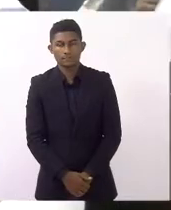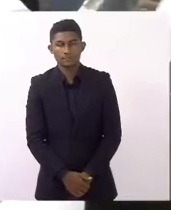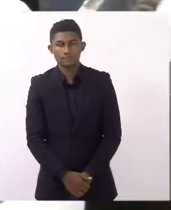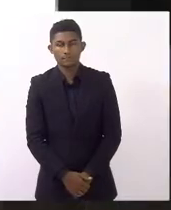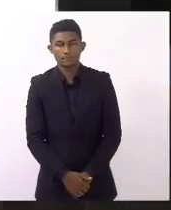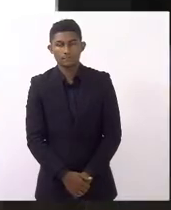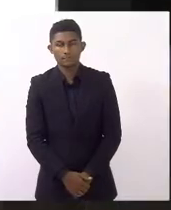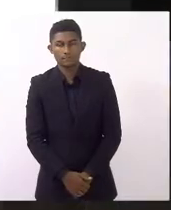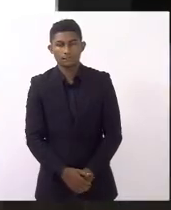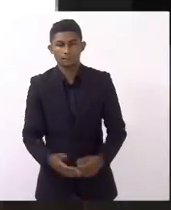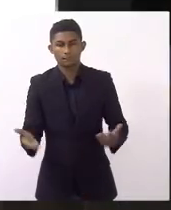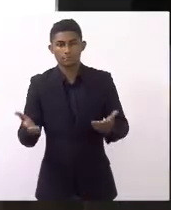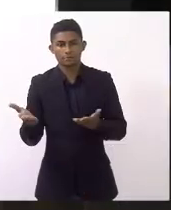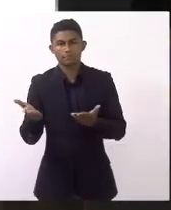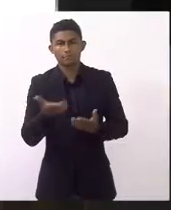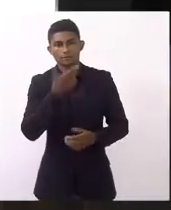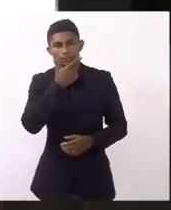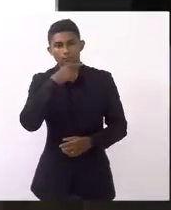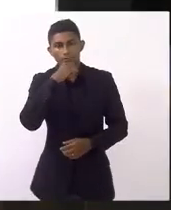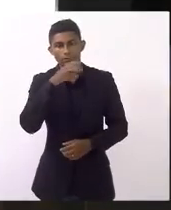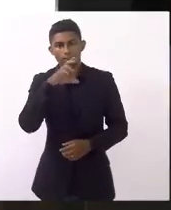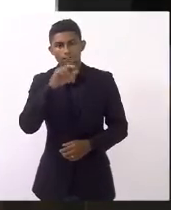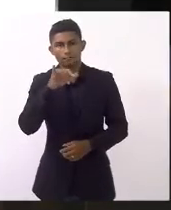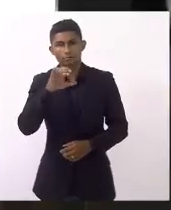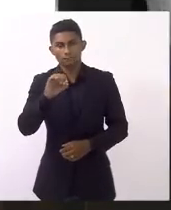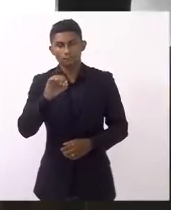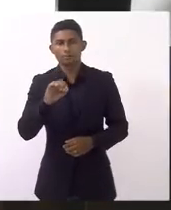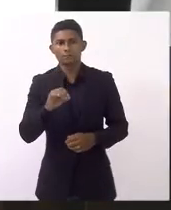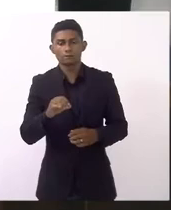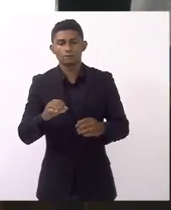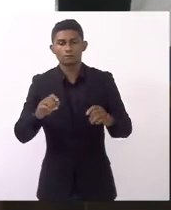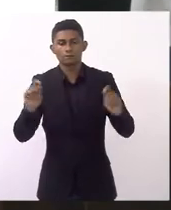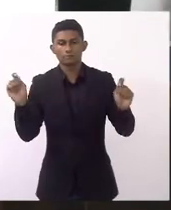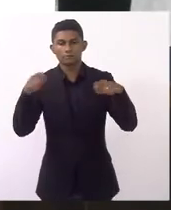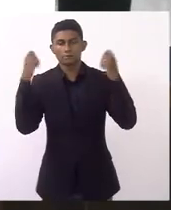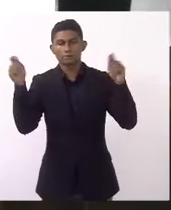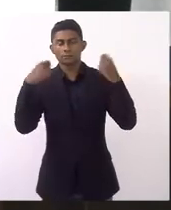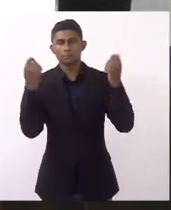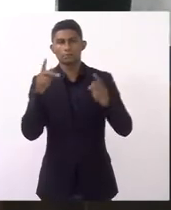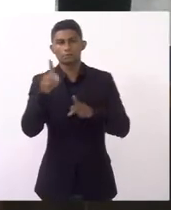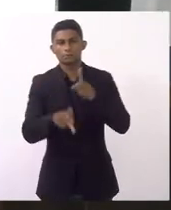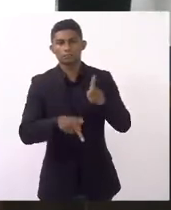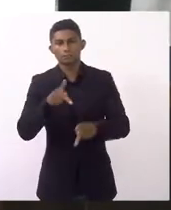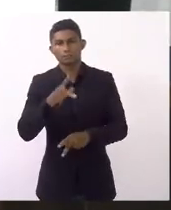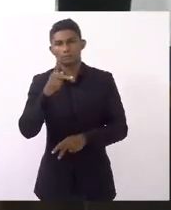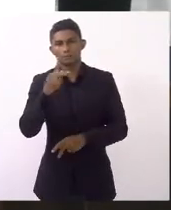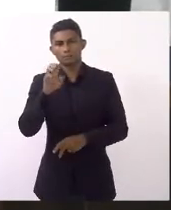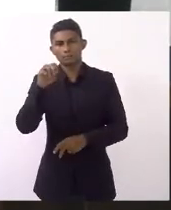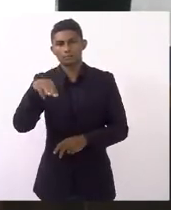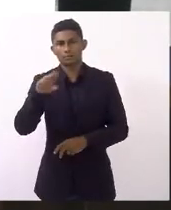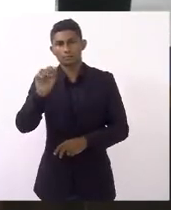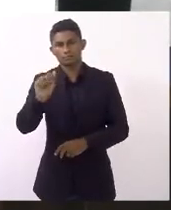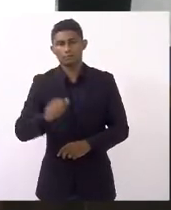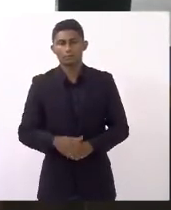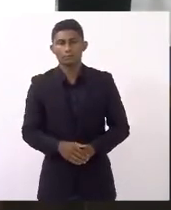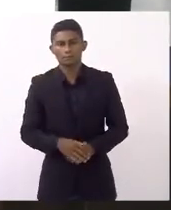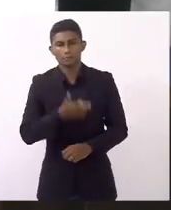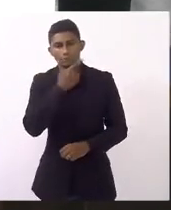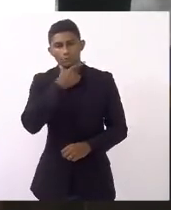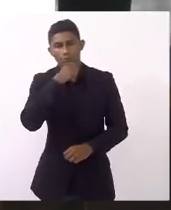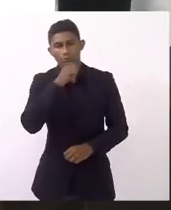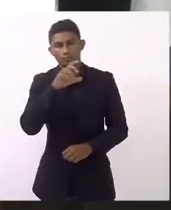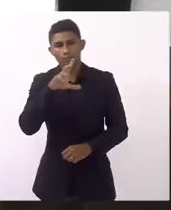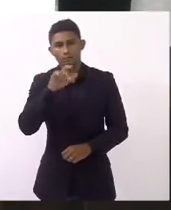Tá bom vou convidar agora o pai cai eu de Xangô do festival povo e de pemba vai